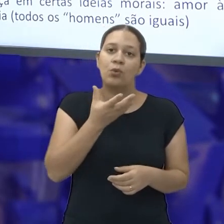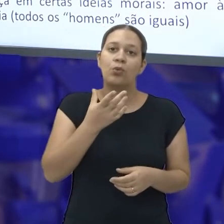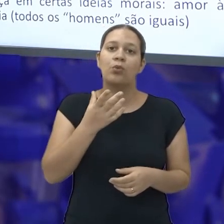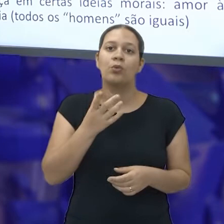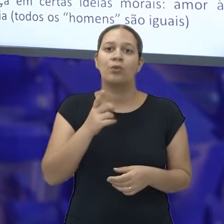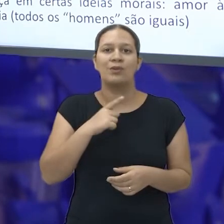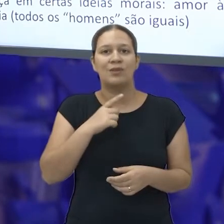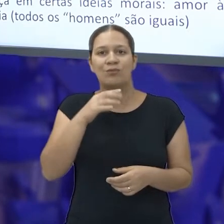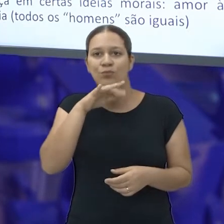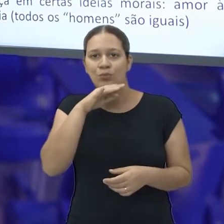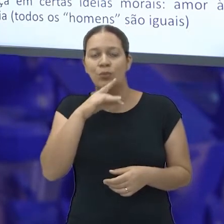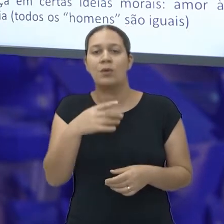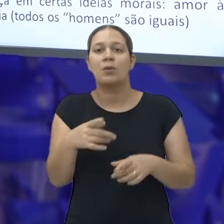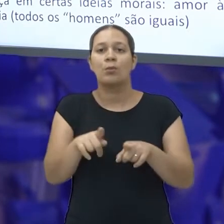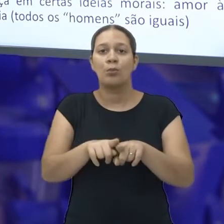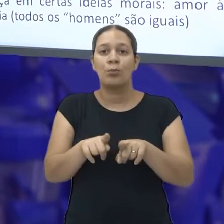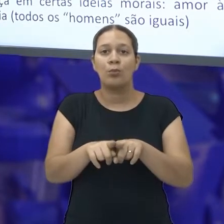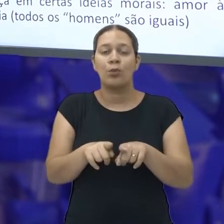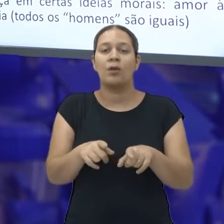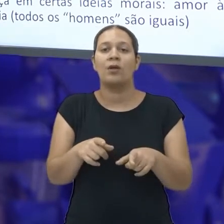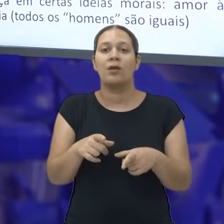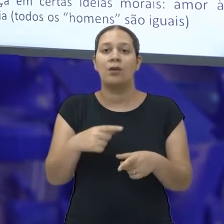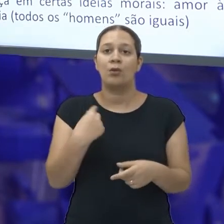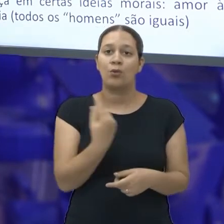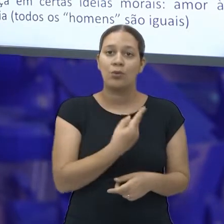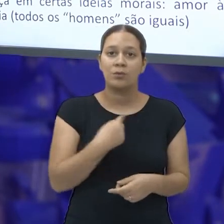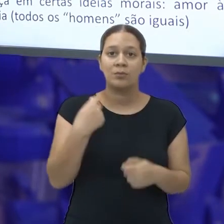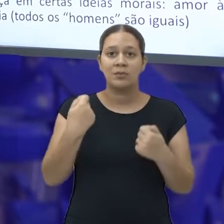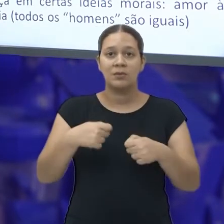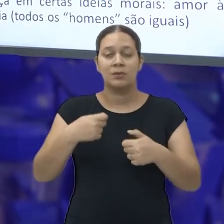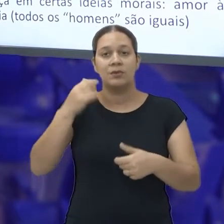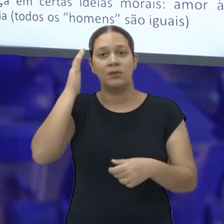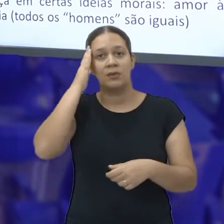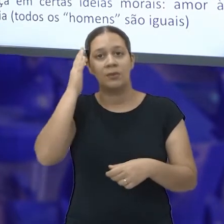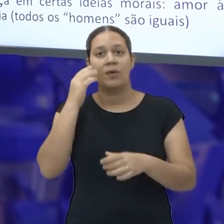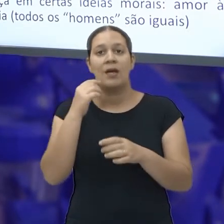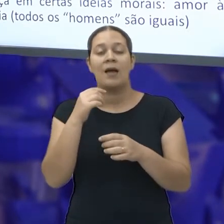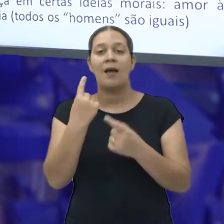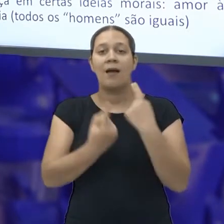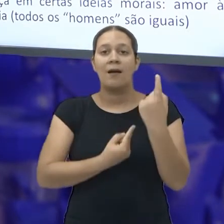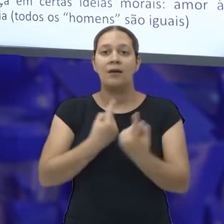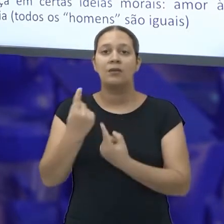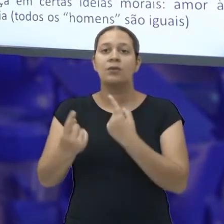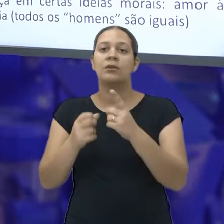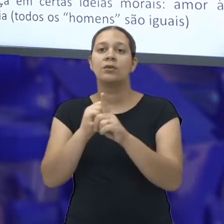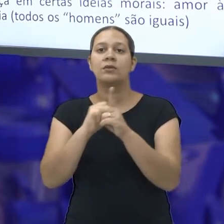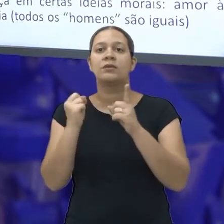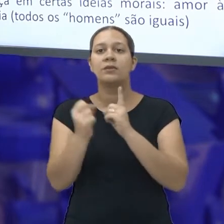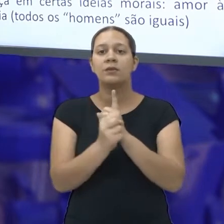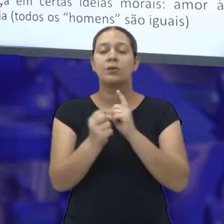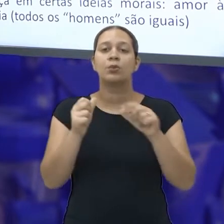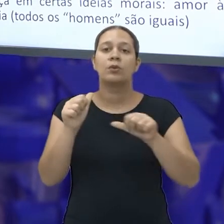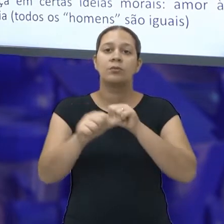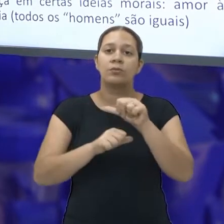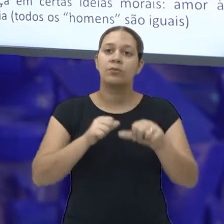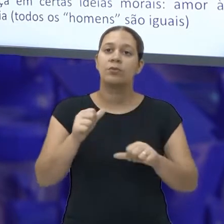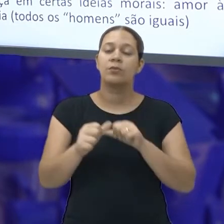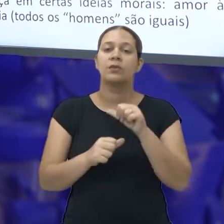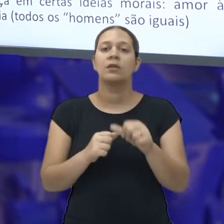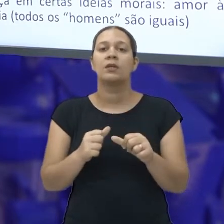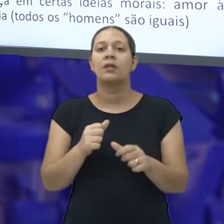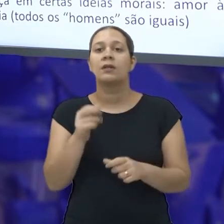é bom a gente entender que durante a história, né, cada sociedade vai fazendo suas mudanças. As pessoas